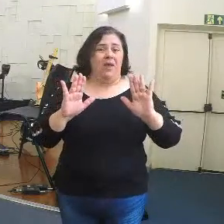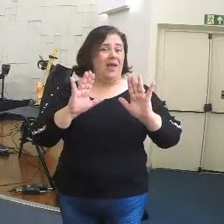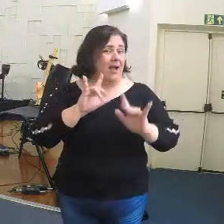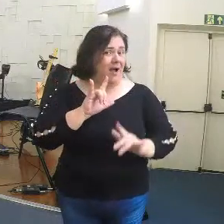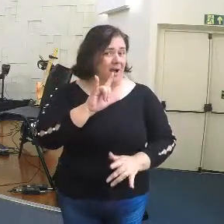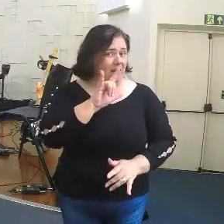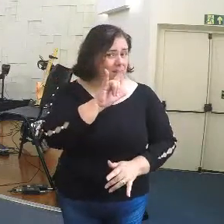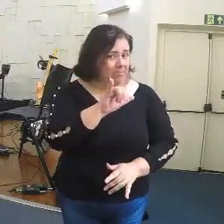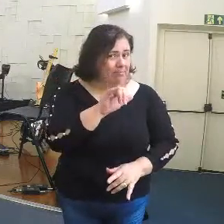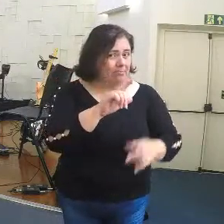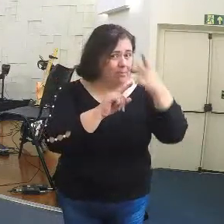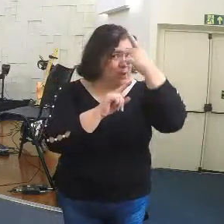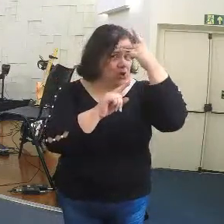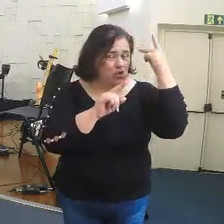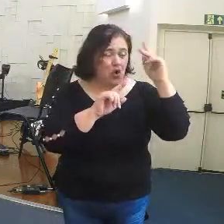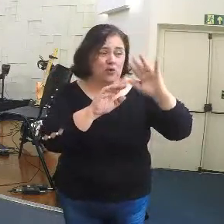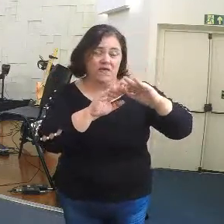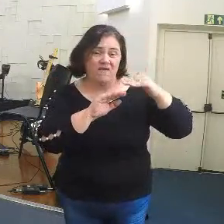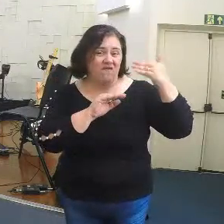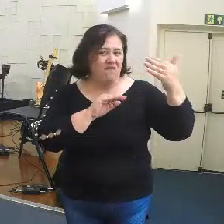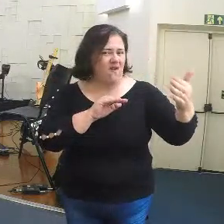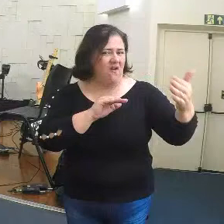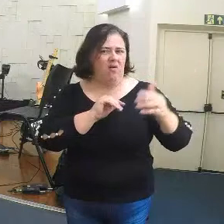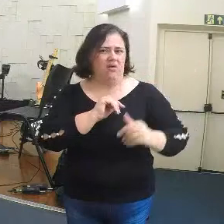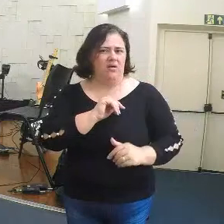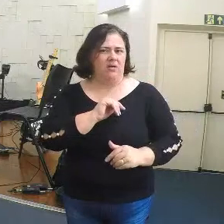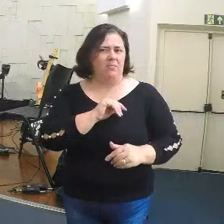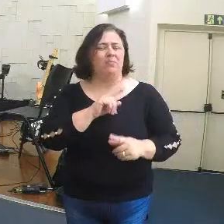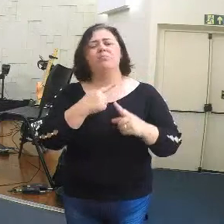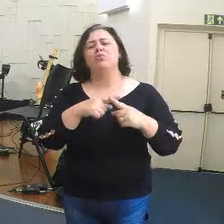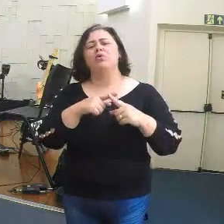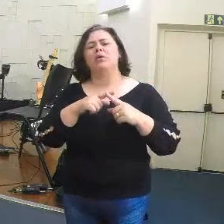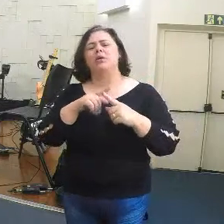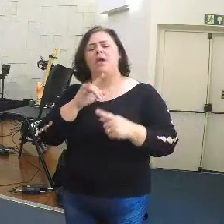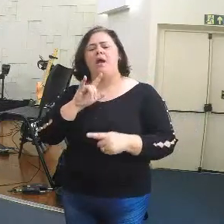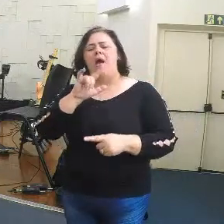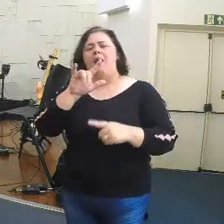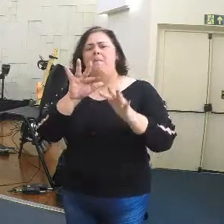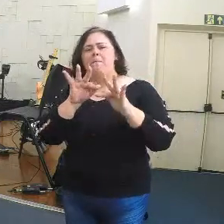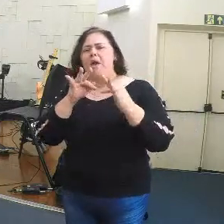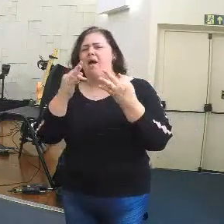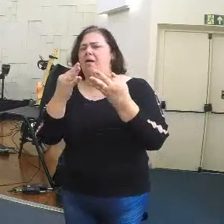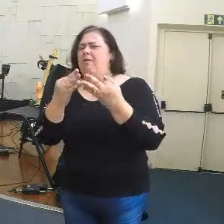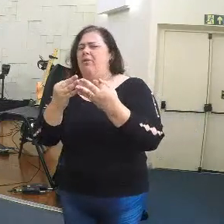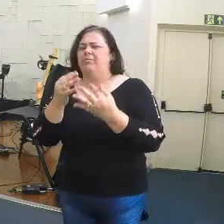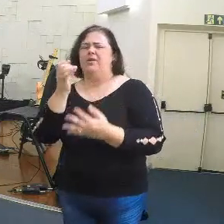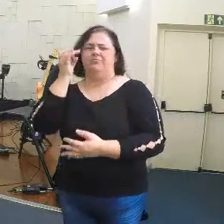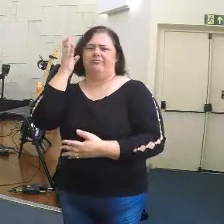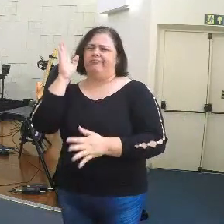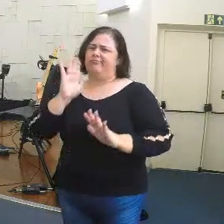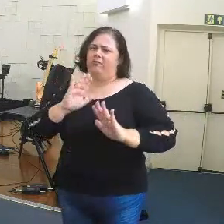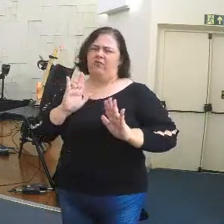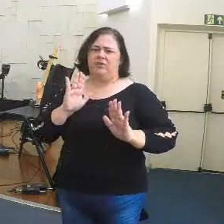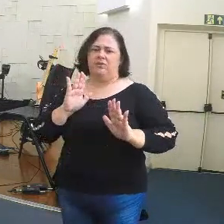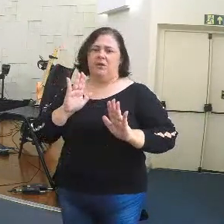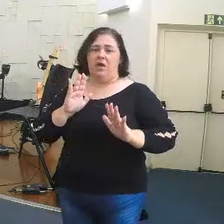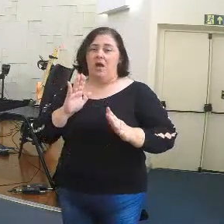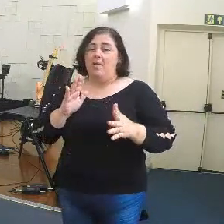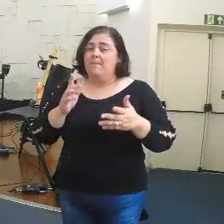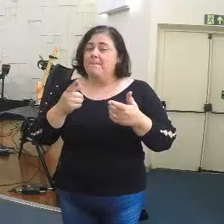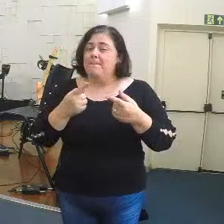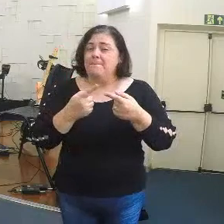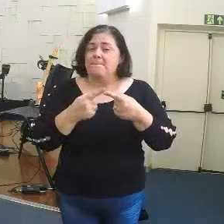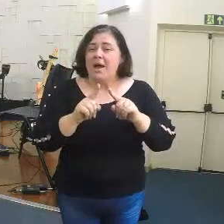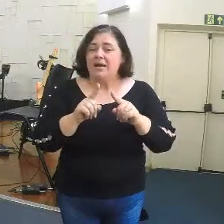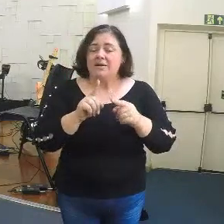dos seus planos. Então você vai viver manipulando as pessoas, você vai viver sempre buscando algo em troca. Sabe aquela coisa que na nossa cultura diz,